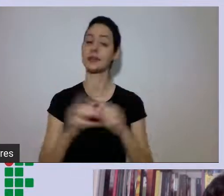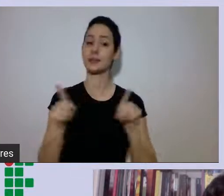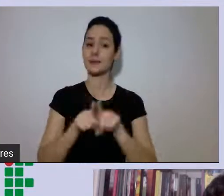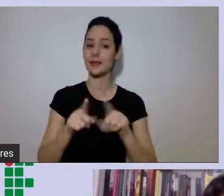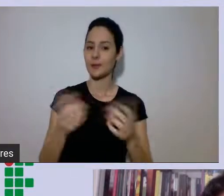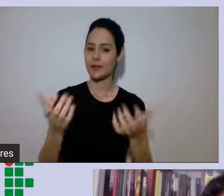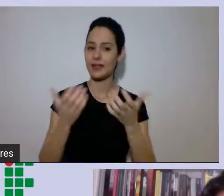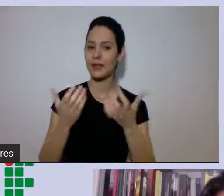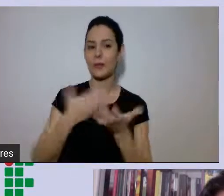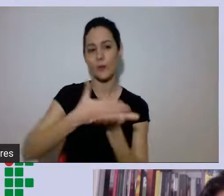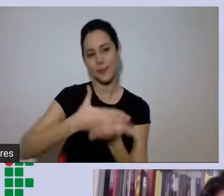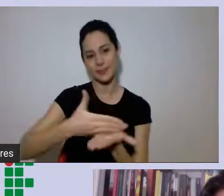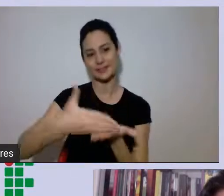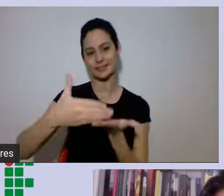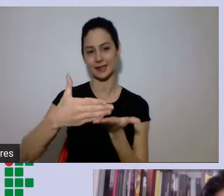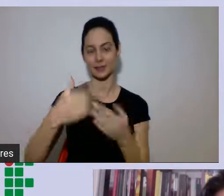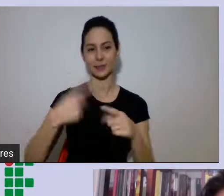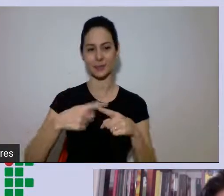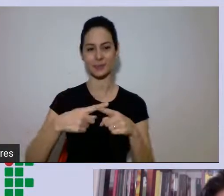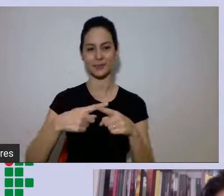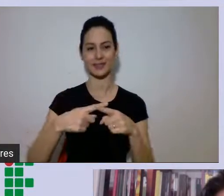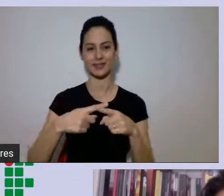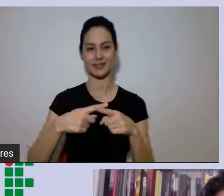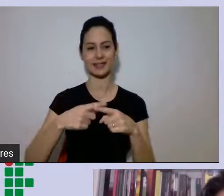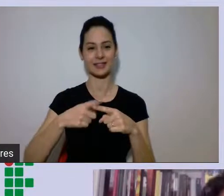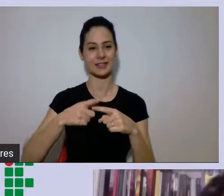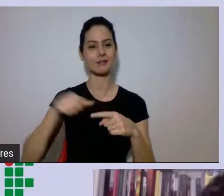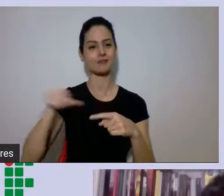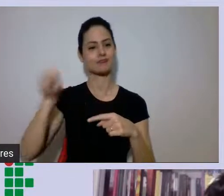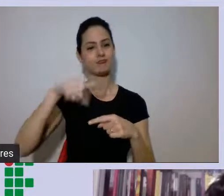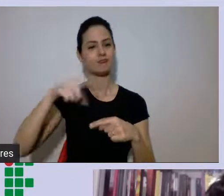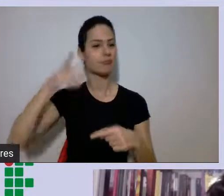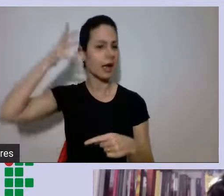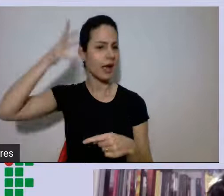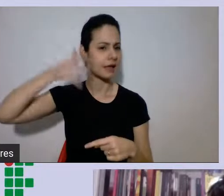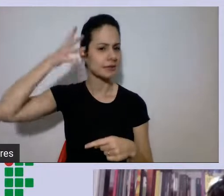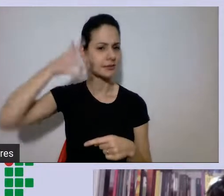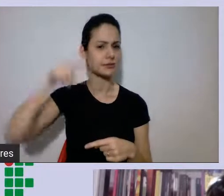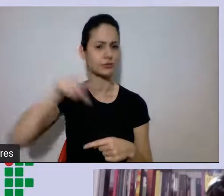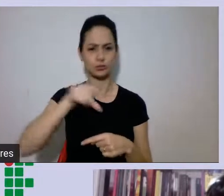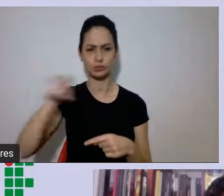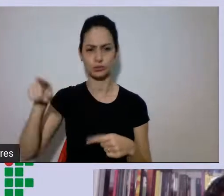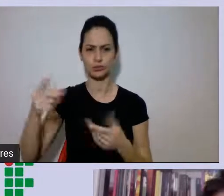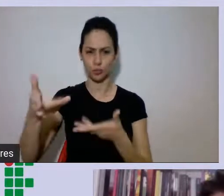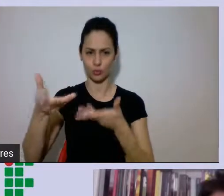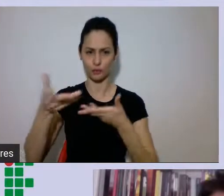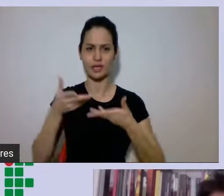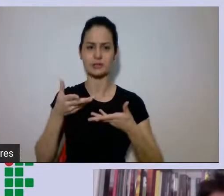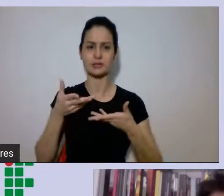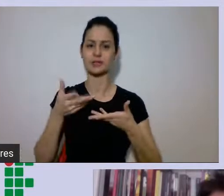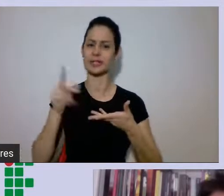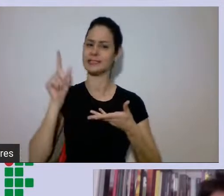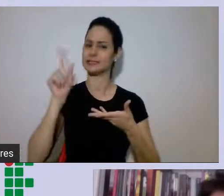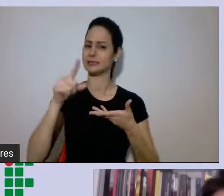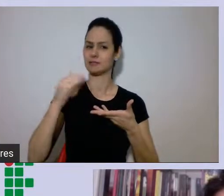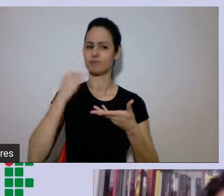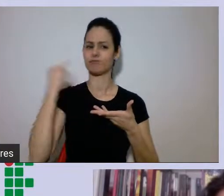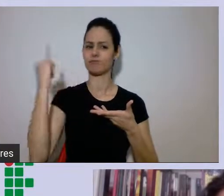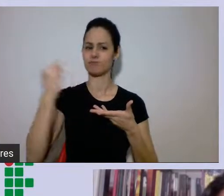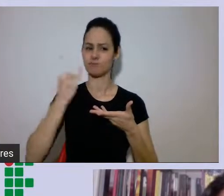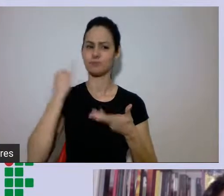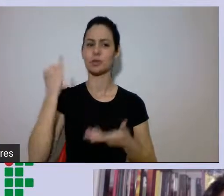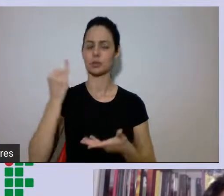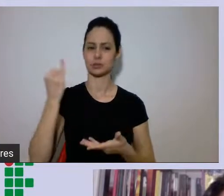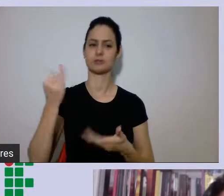queria começar, porque a fala dos nossos convidados é uma fala super importante,